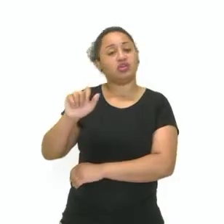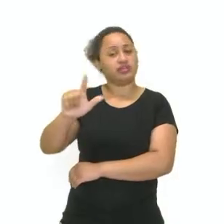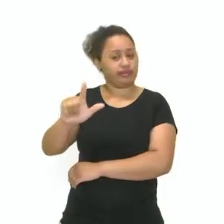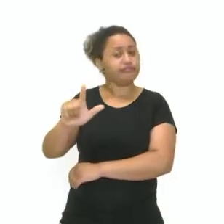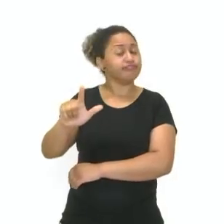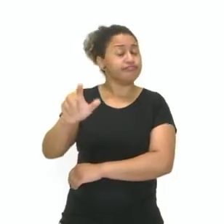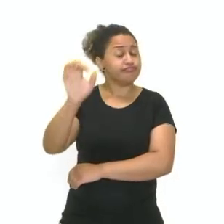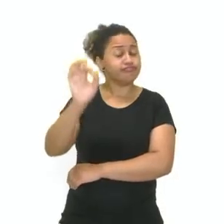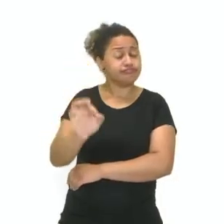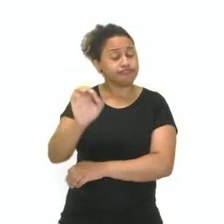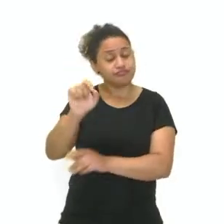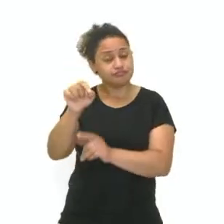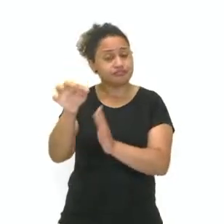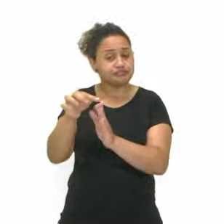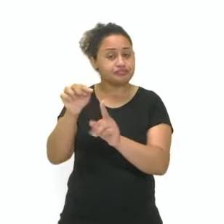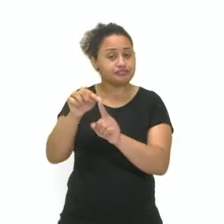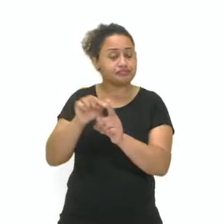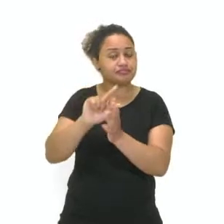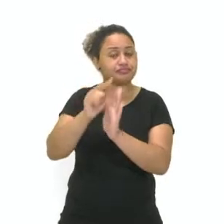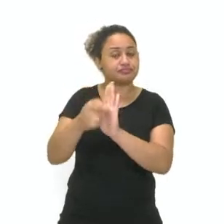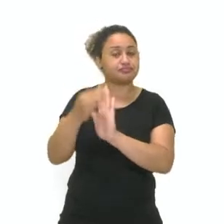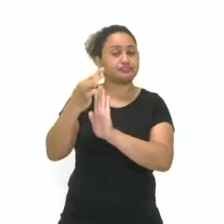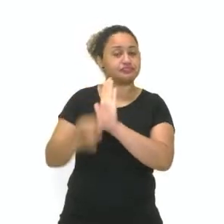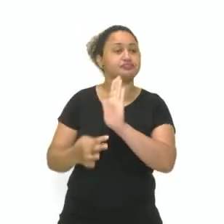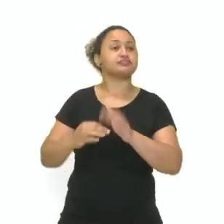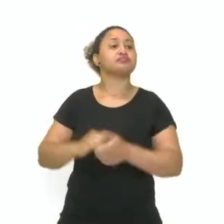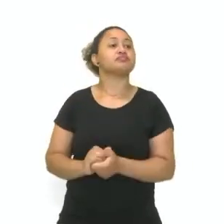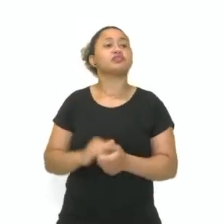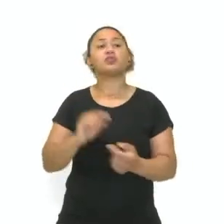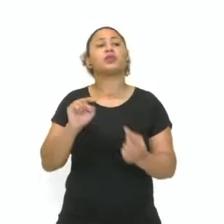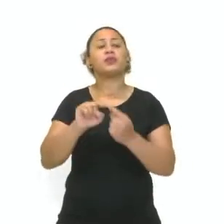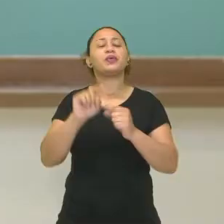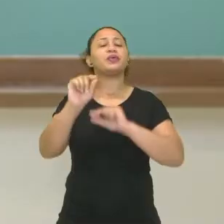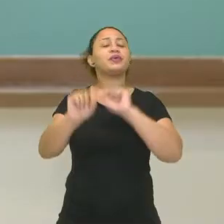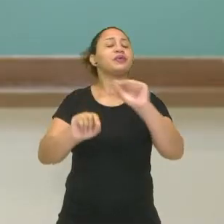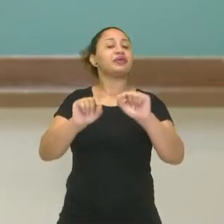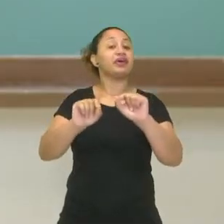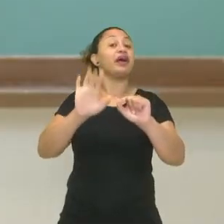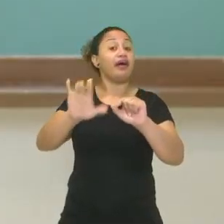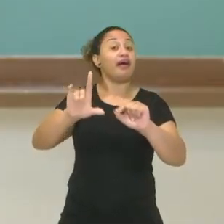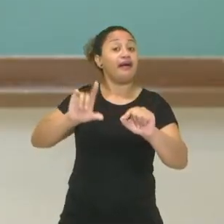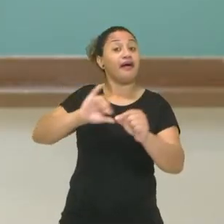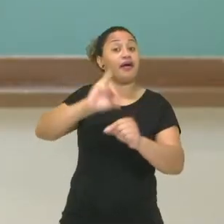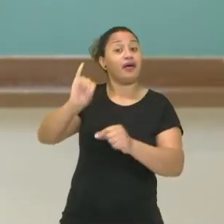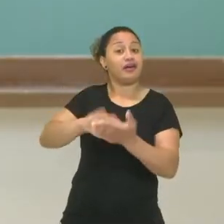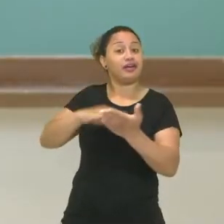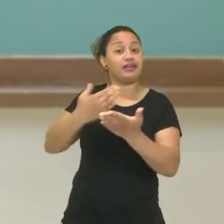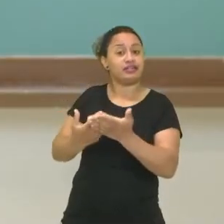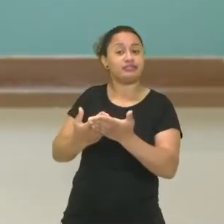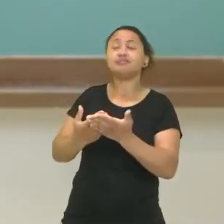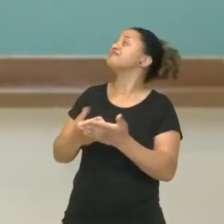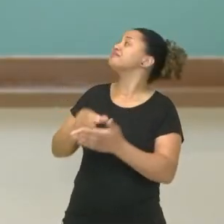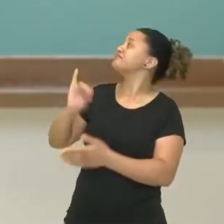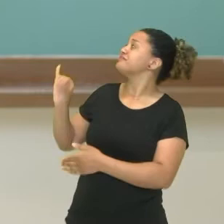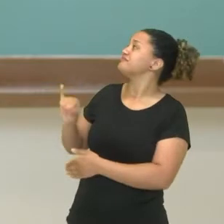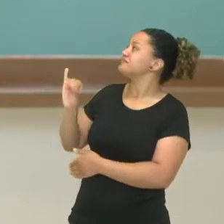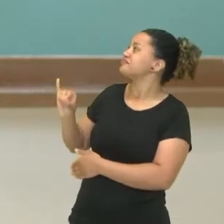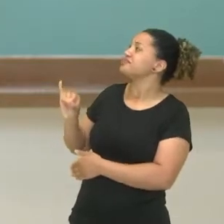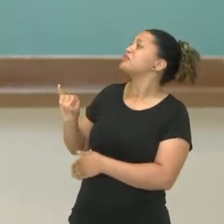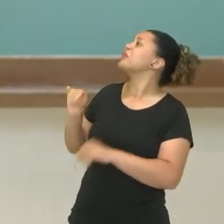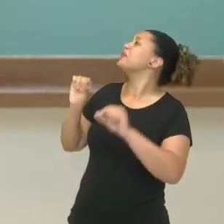e interpretar um editorial. Antes, vamos dar um oi para a nossa querida intérprete. Qual é o sinal, Jéssica,